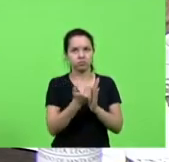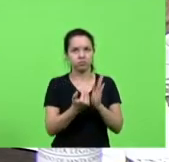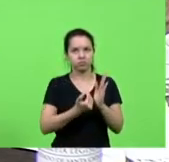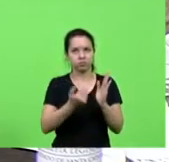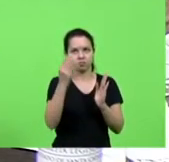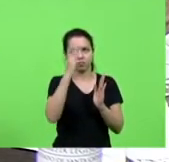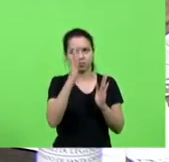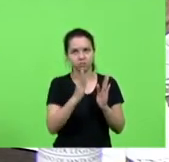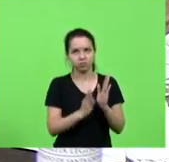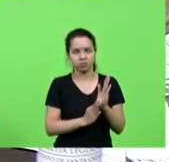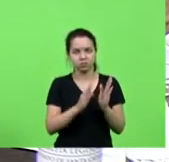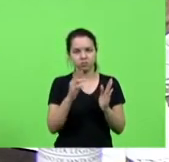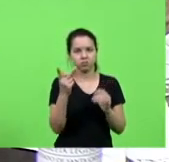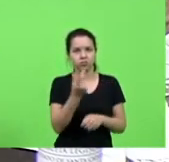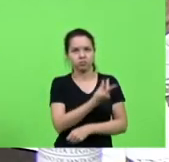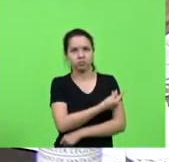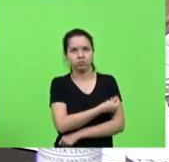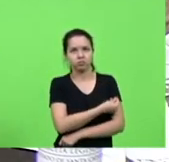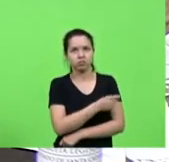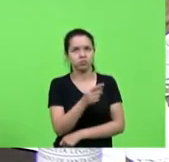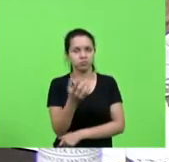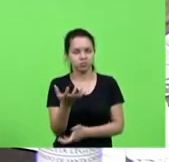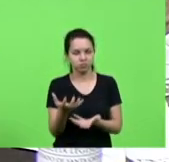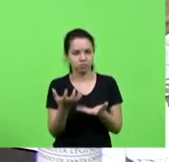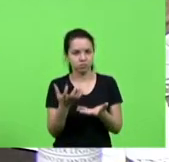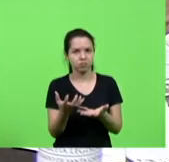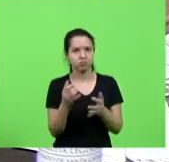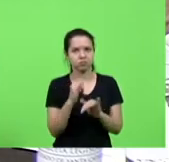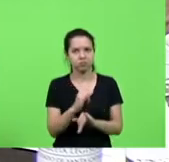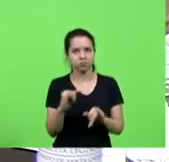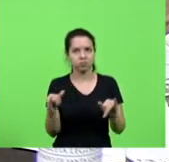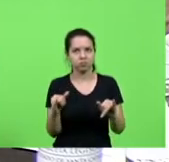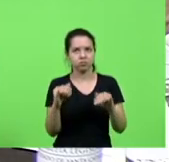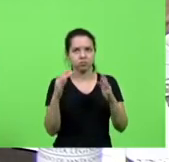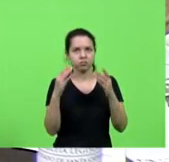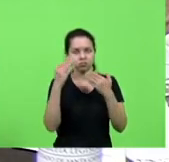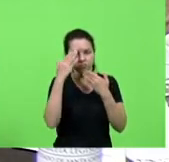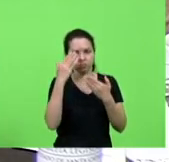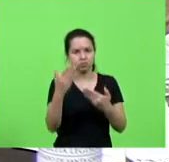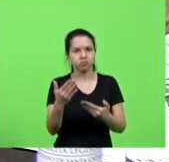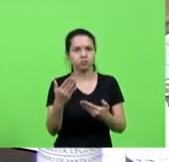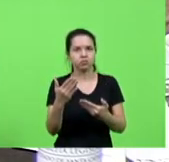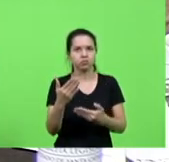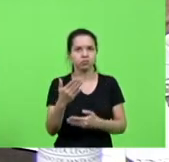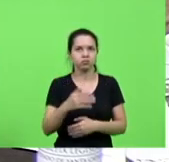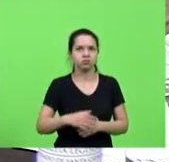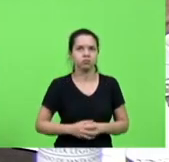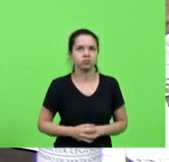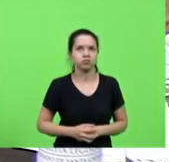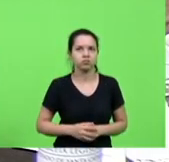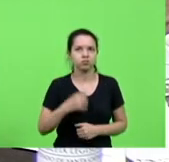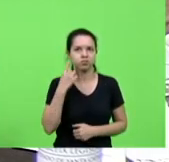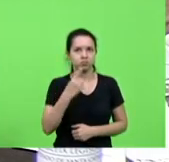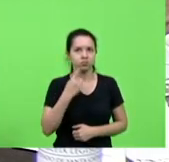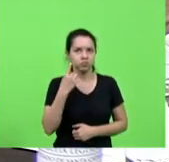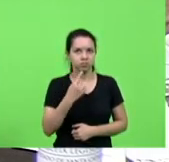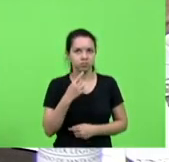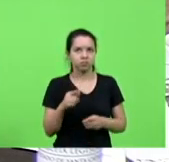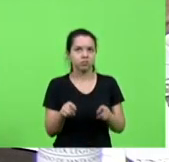quero aqui, publicamente, deputado Berlanda, fazer um agradecimento à deputada e,